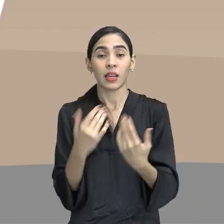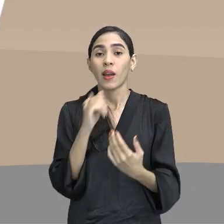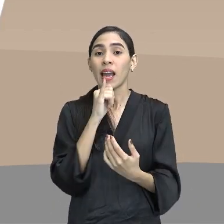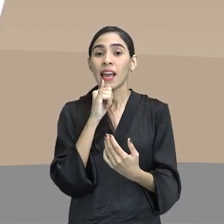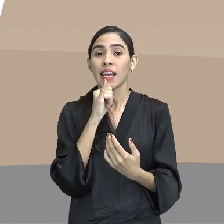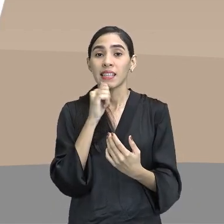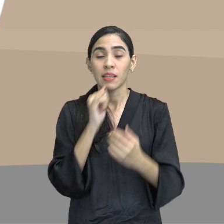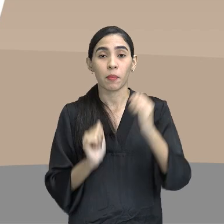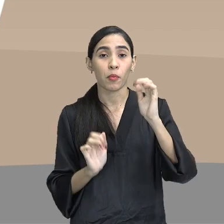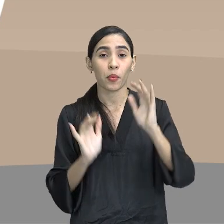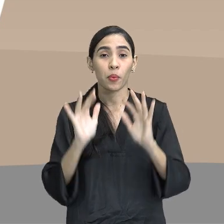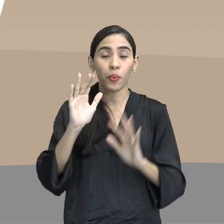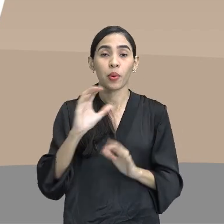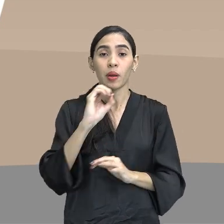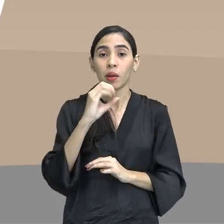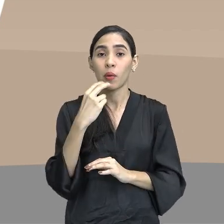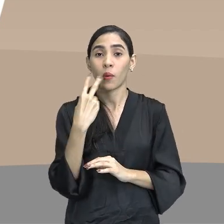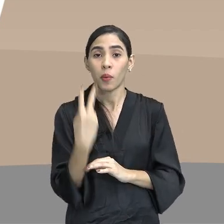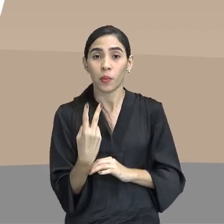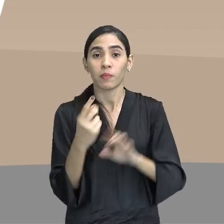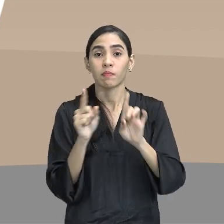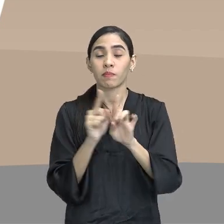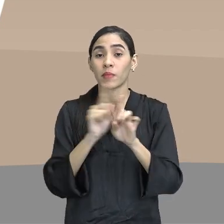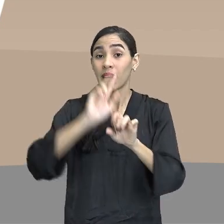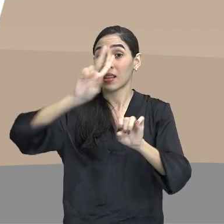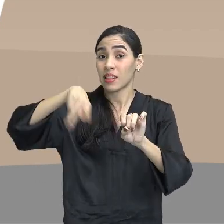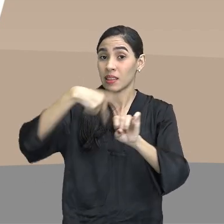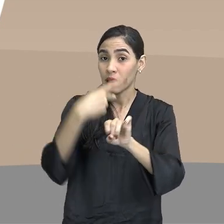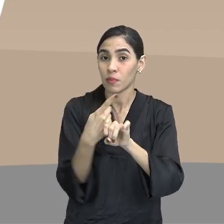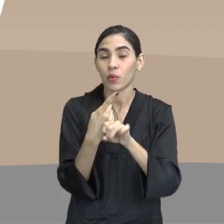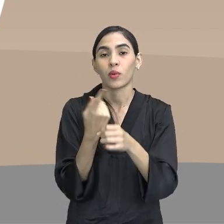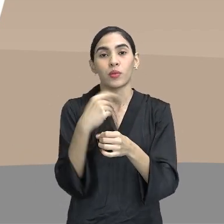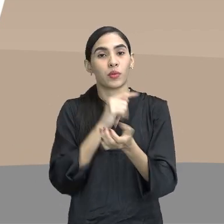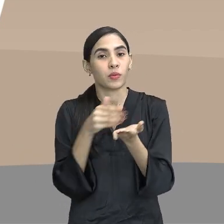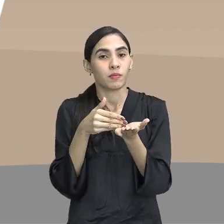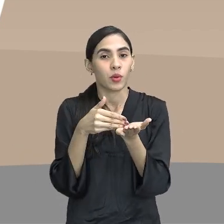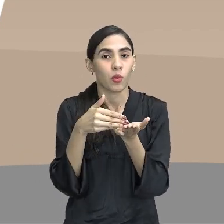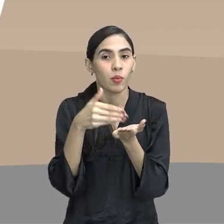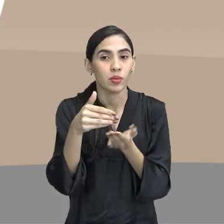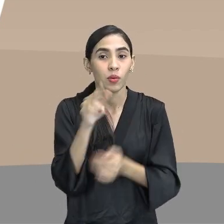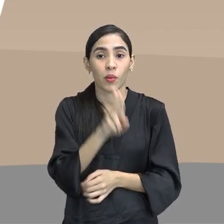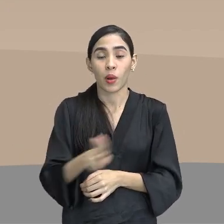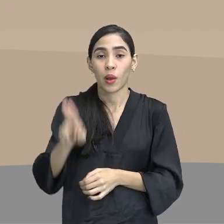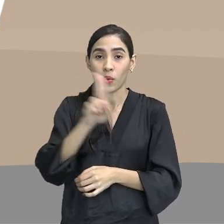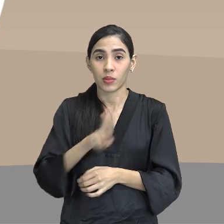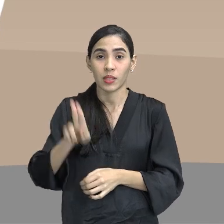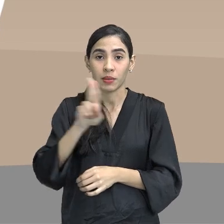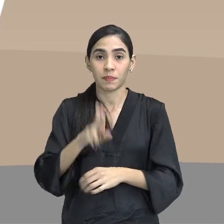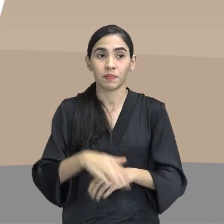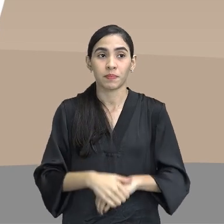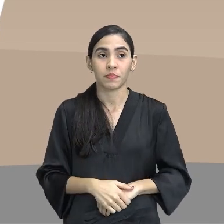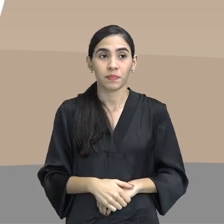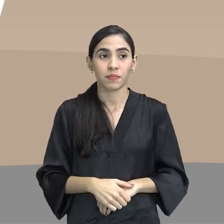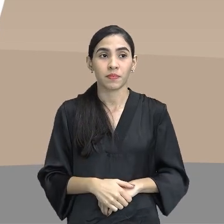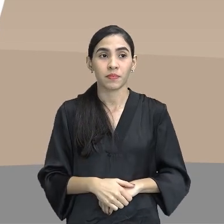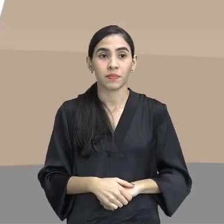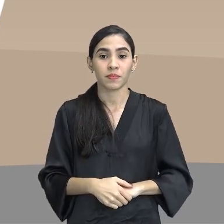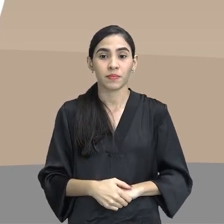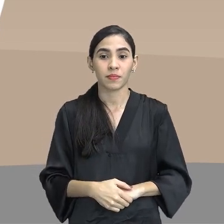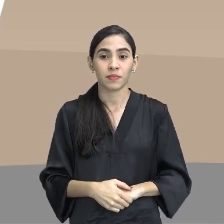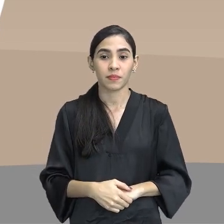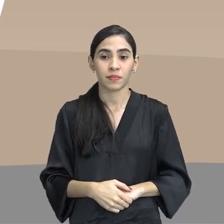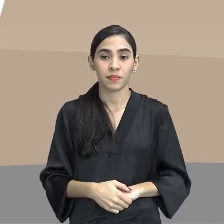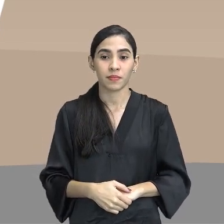de emissão de carbonos foi colocada posteriormente quando a gente começou a consumir esse combustível fóssil e,